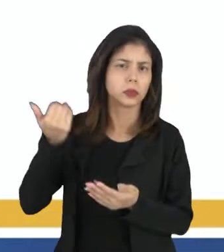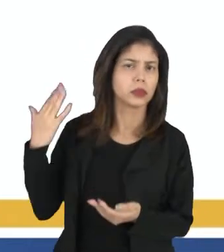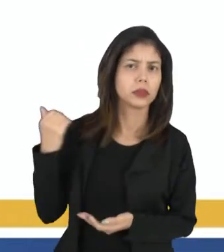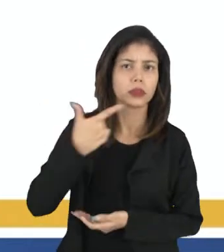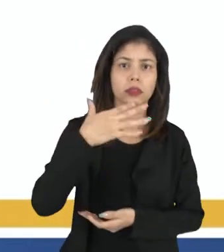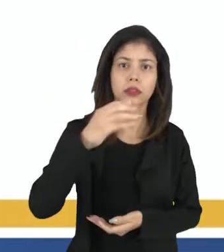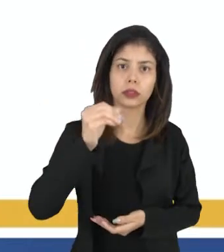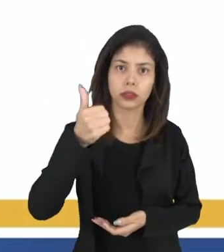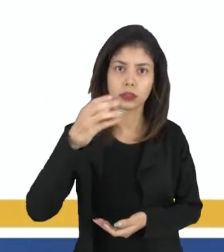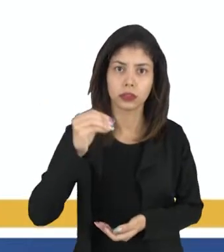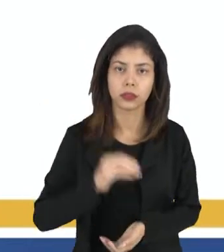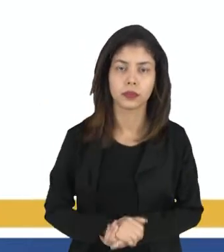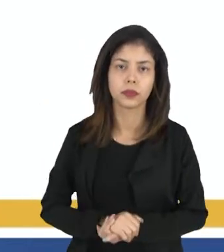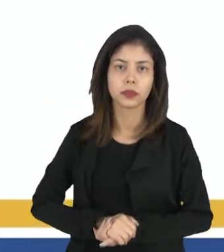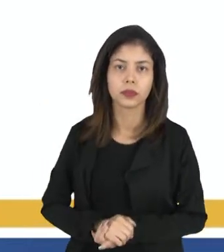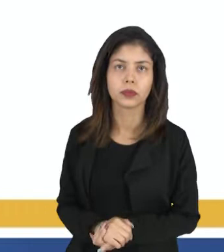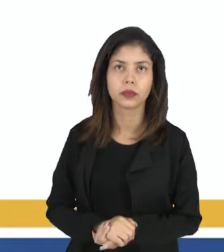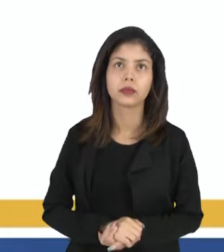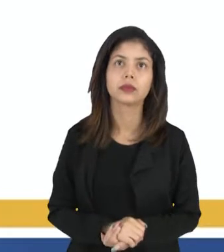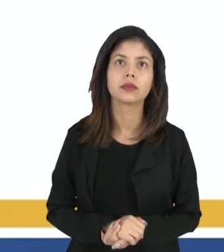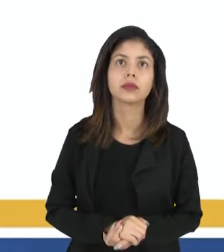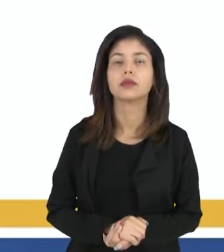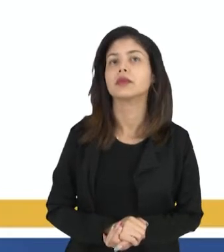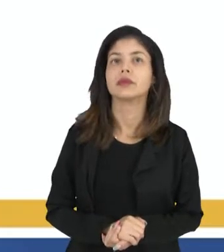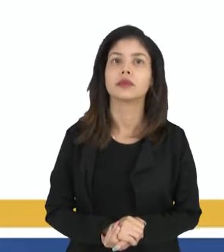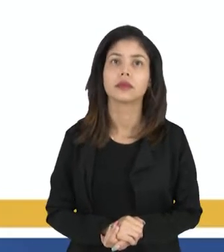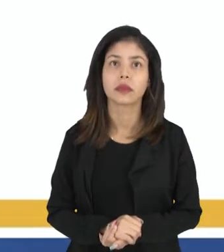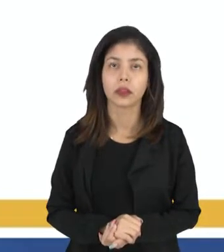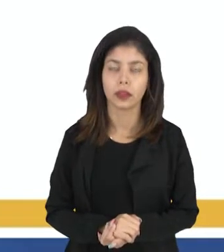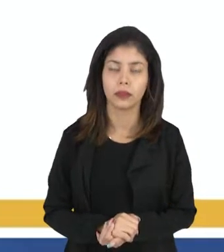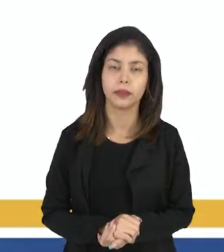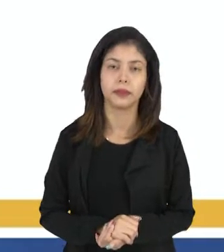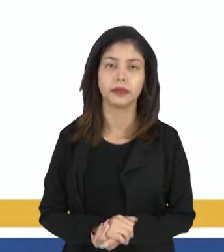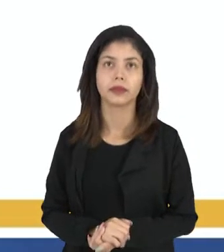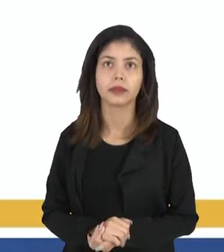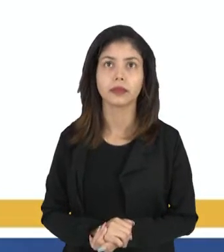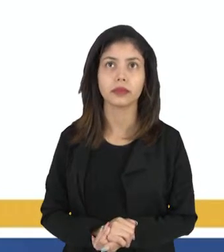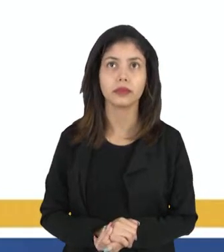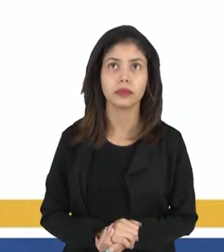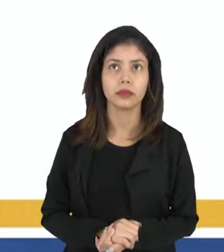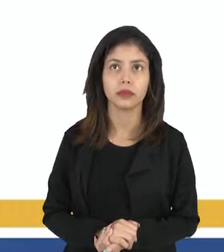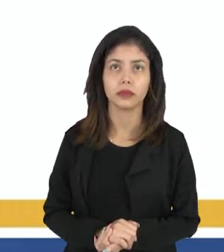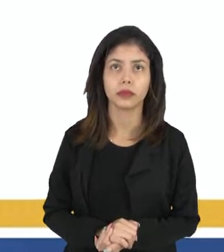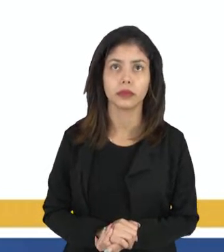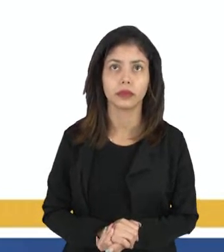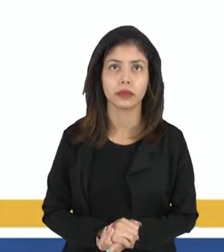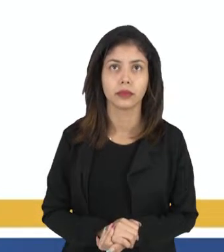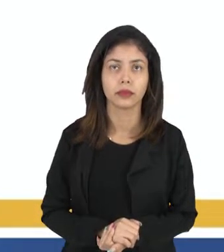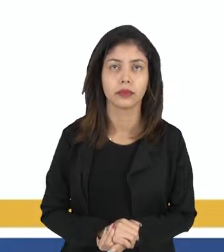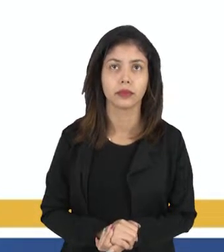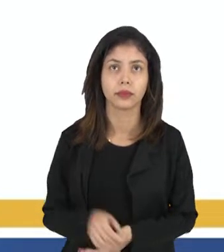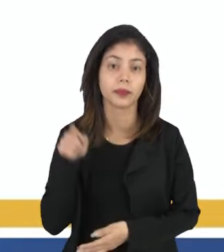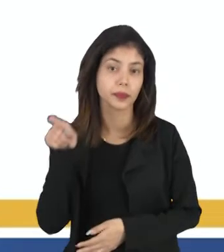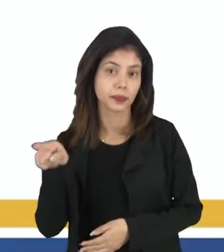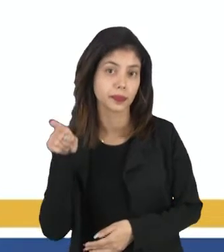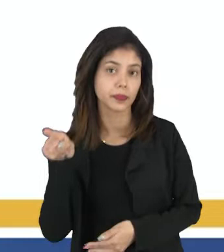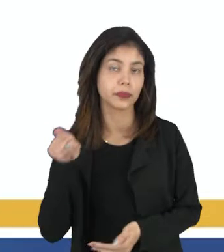desde 2010. She has been living in Rio de Janeiro since